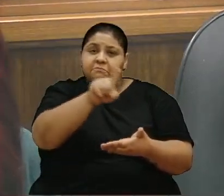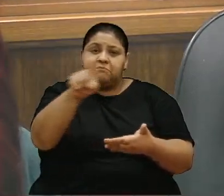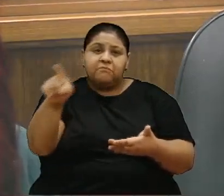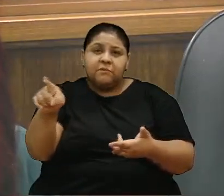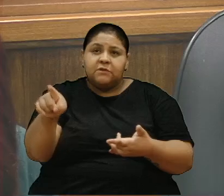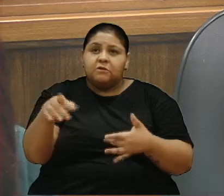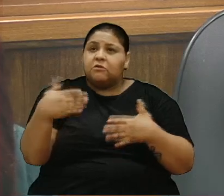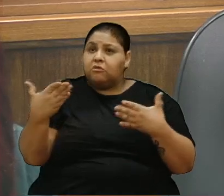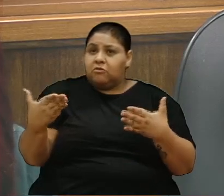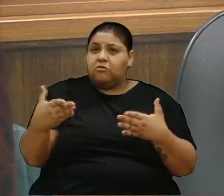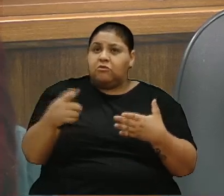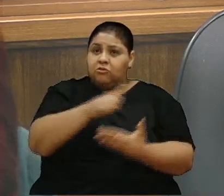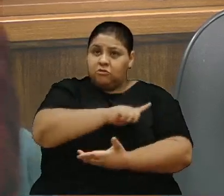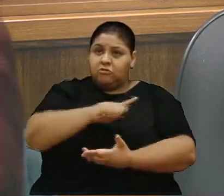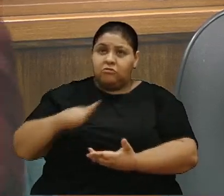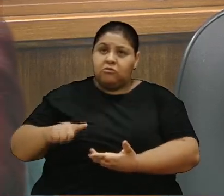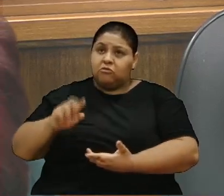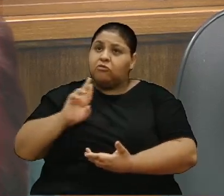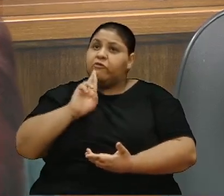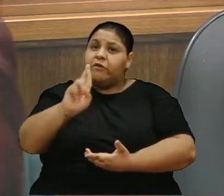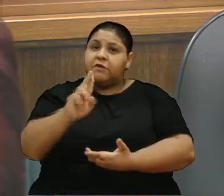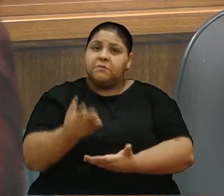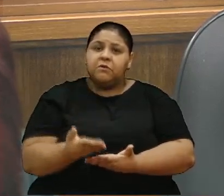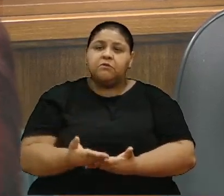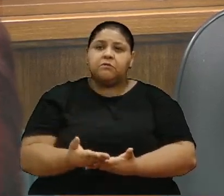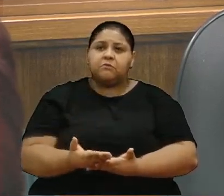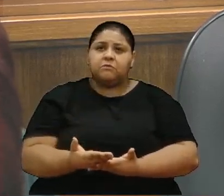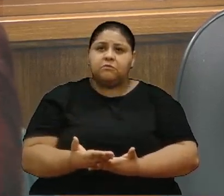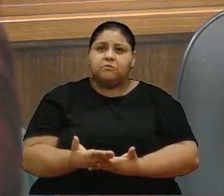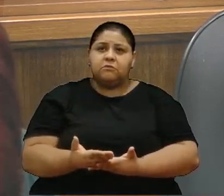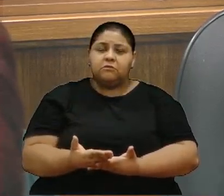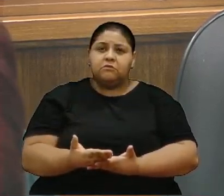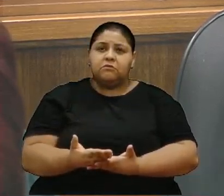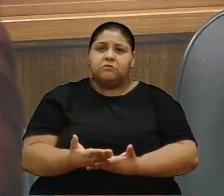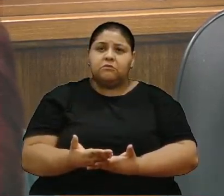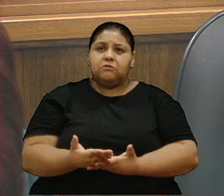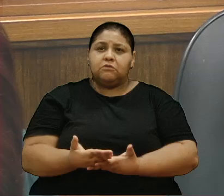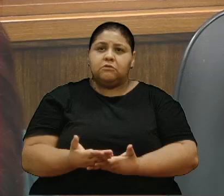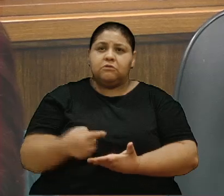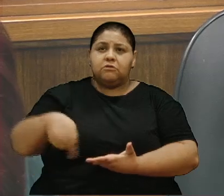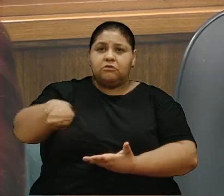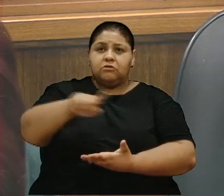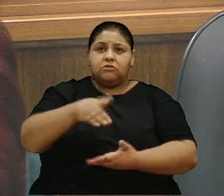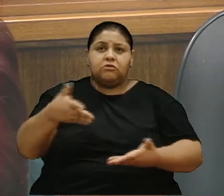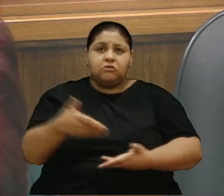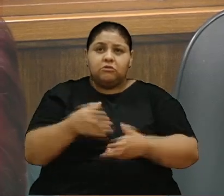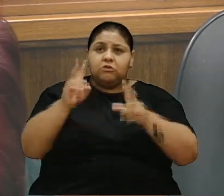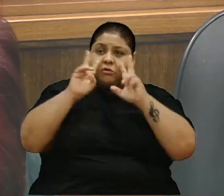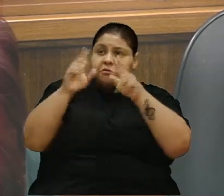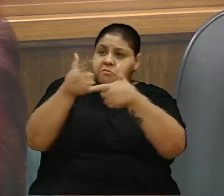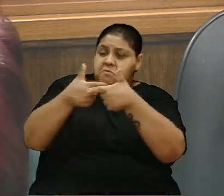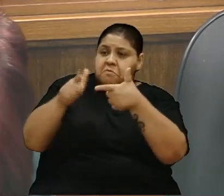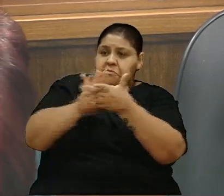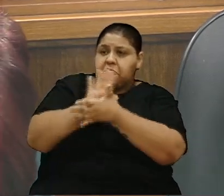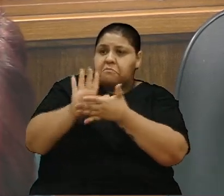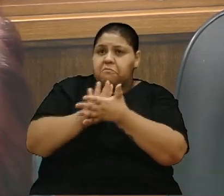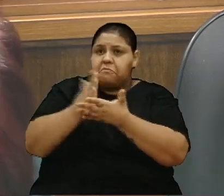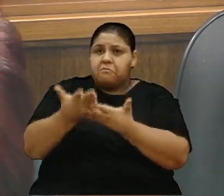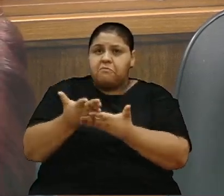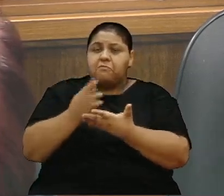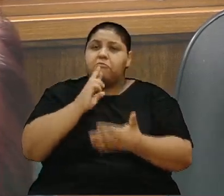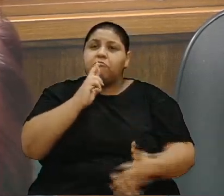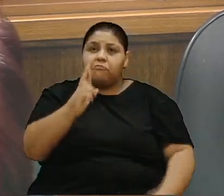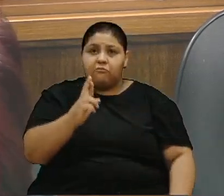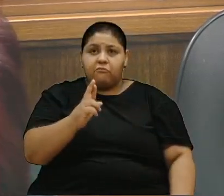então então que o governo responda isso. Afinal de contas, a gente não está enxergando problema nenhum em